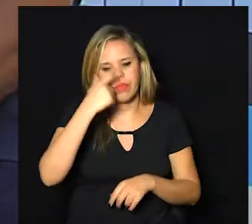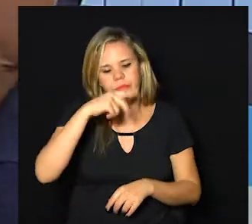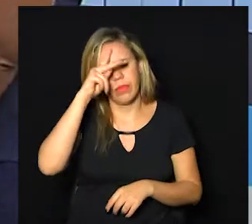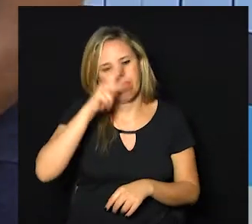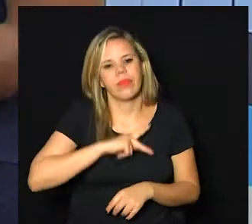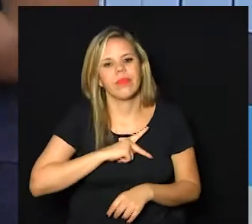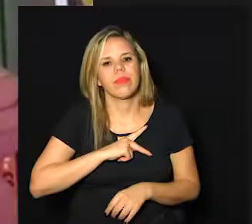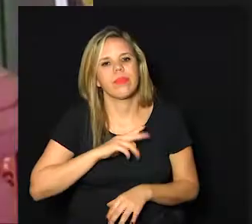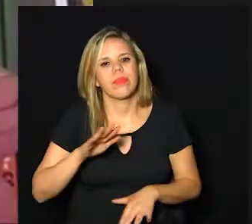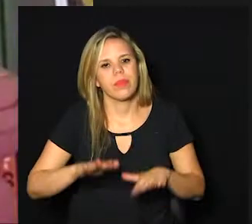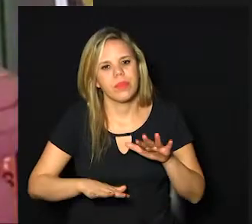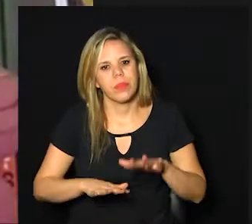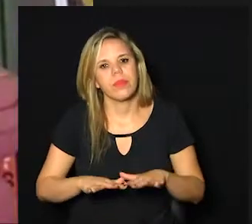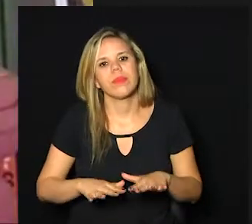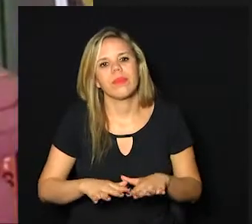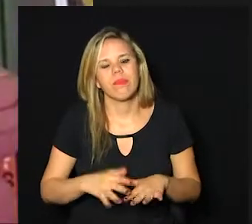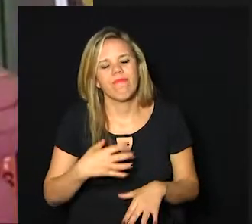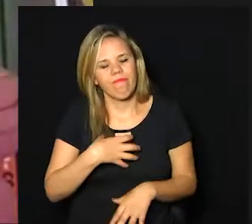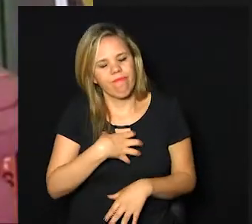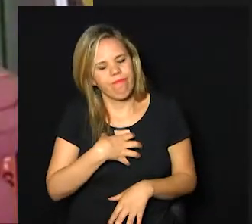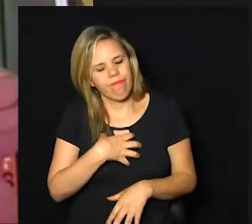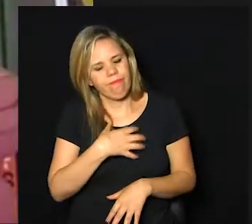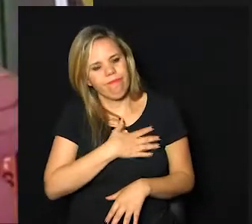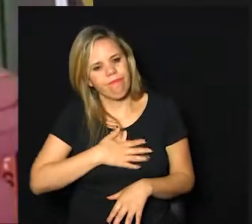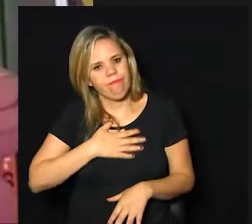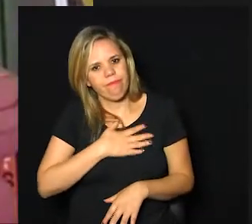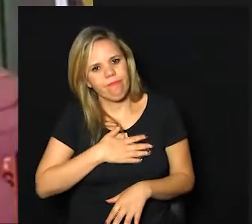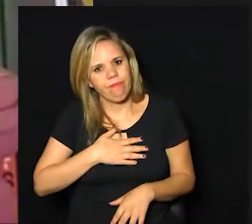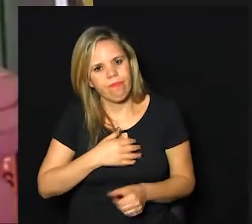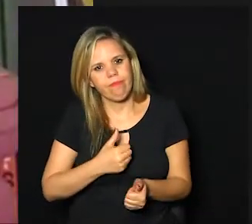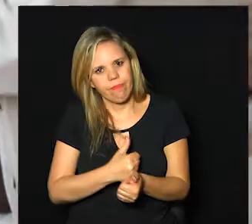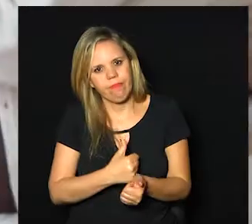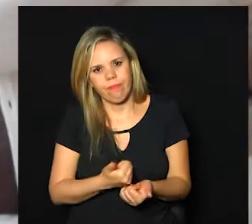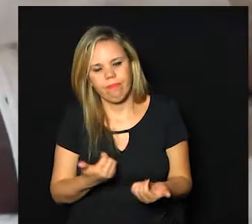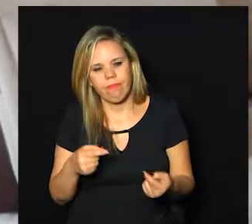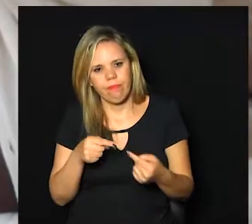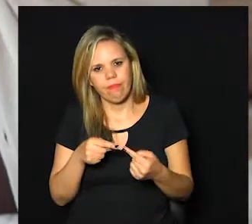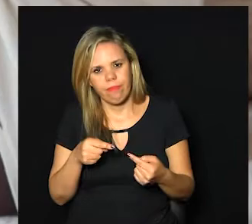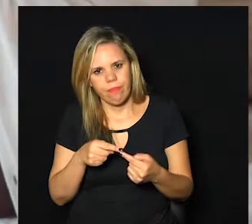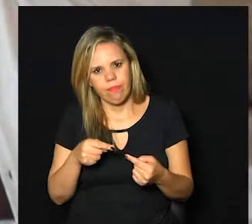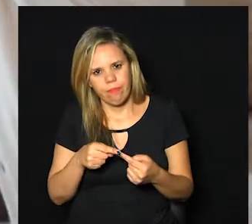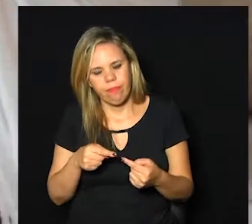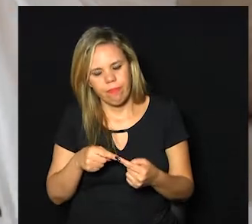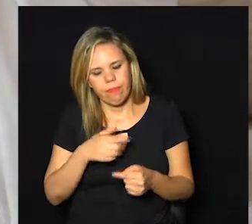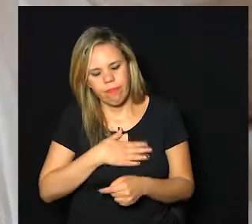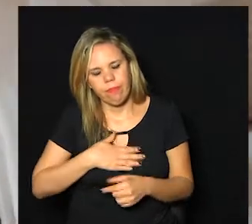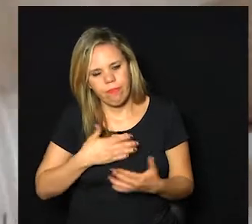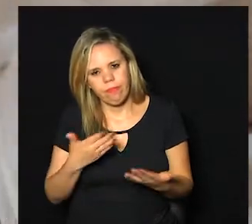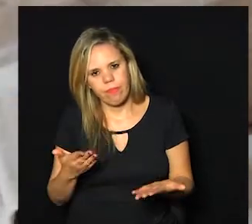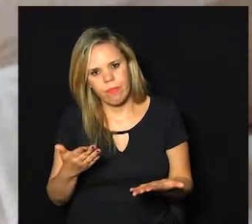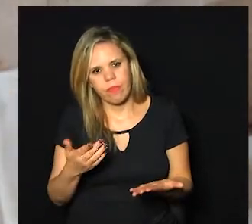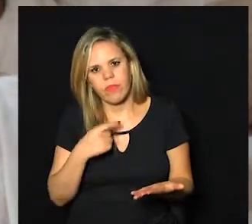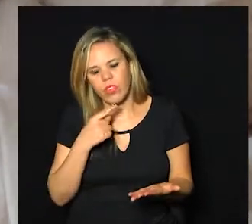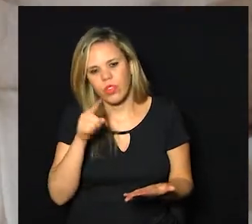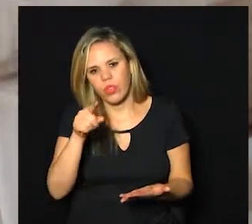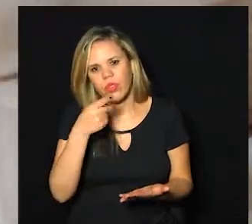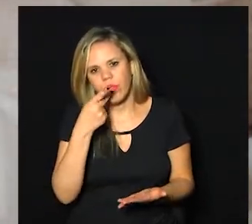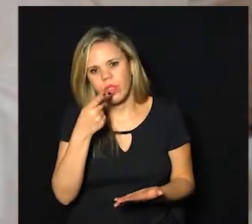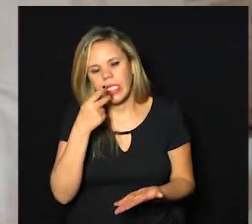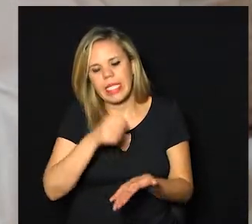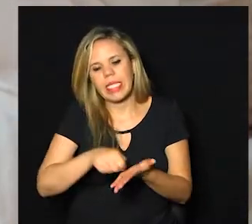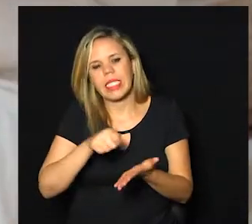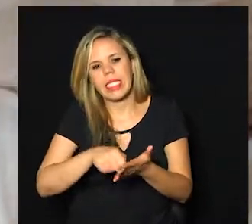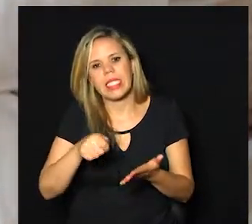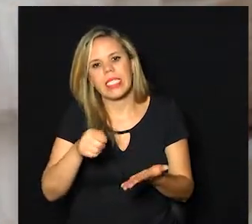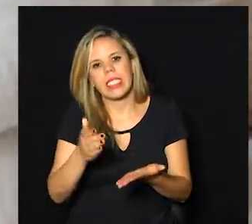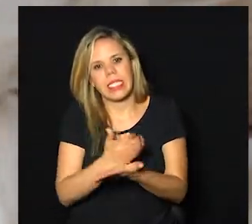né? Mas é uma sensação, é próximo de uma sensação de bem-estar. Isso é o grande questionamento que você for pegar. Para escrever o livro, eu